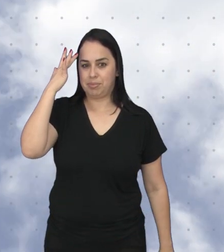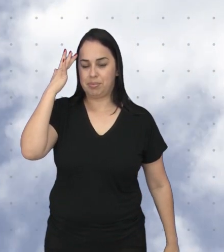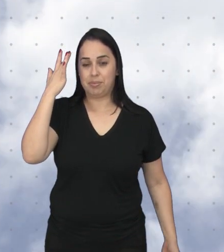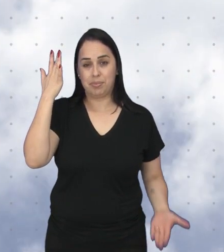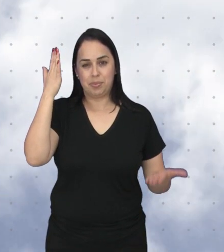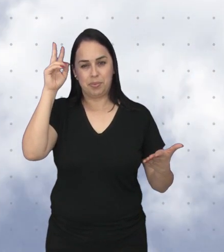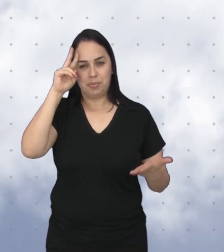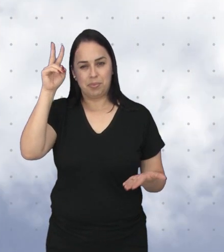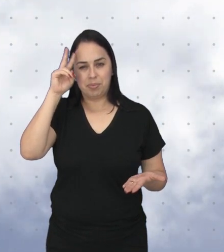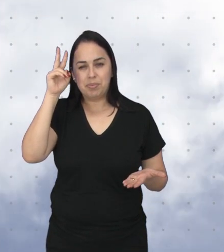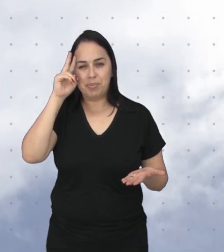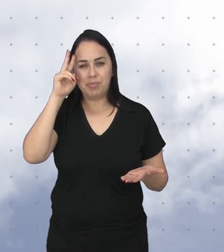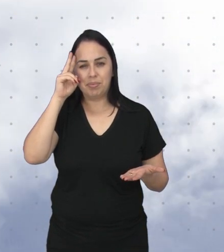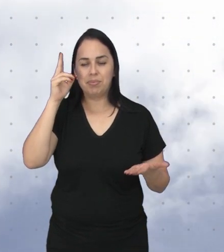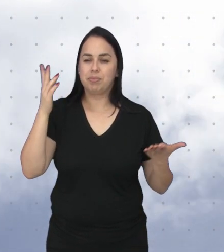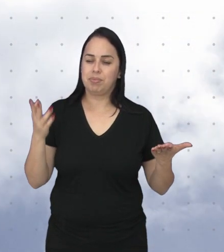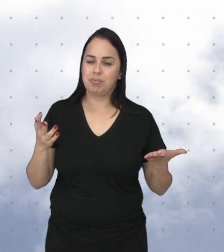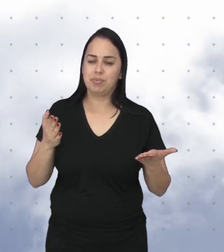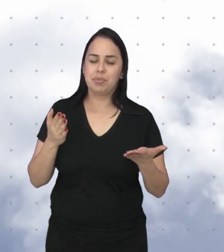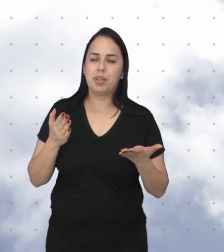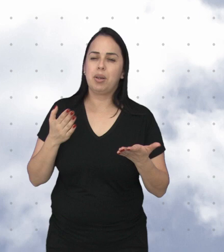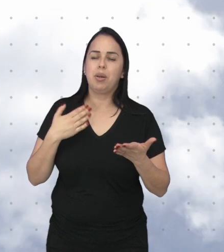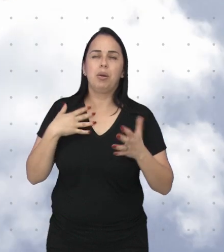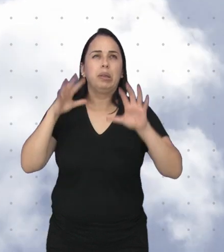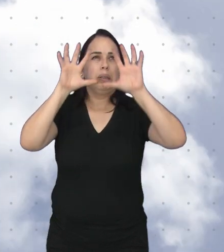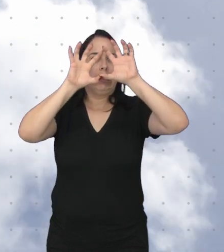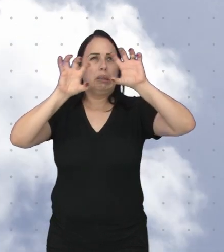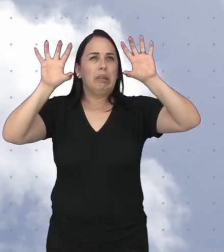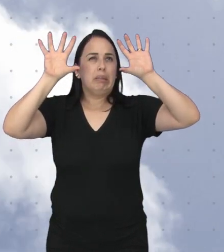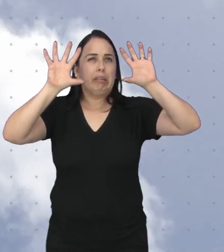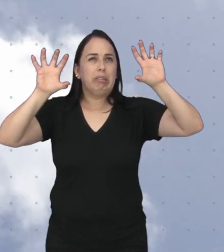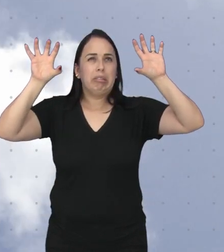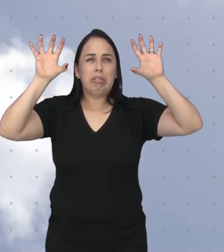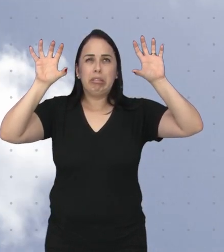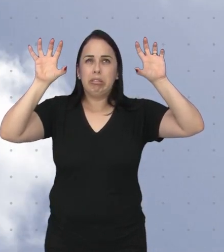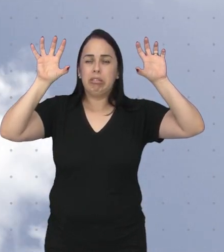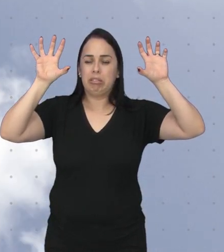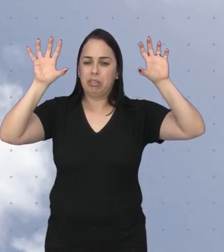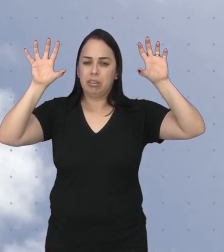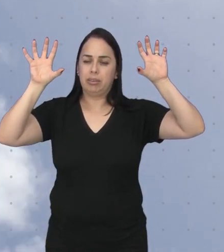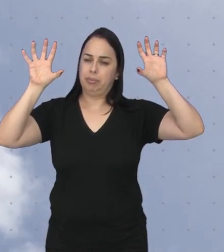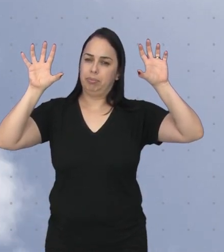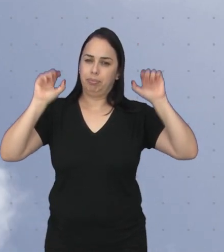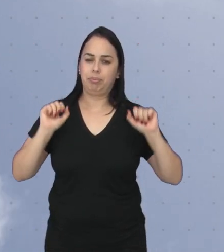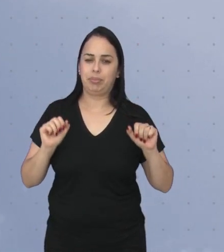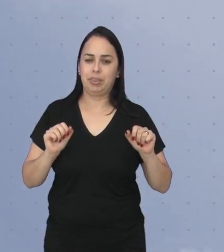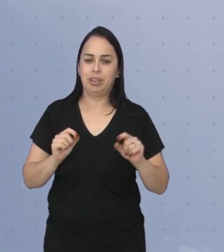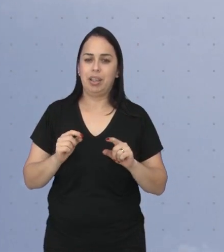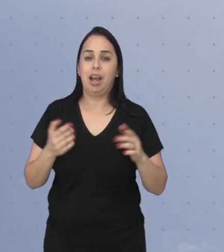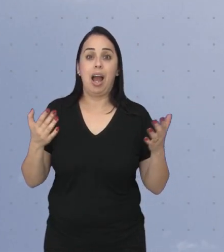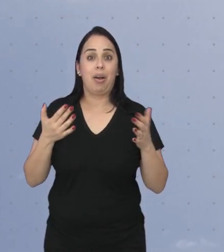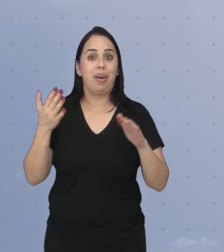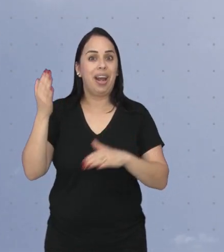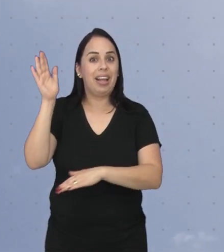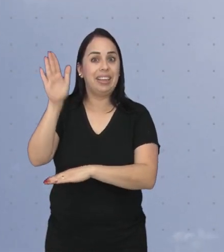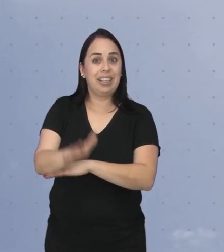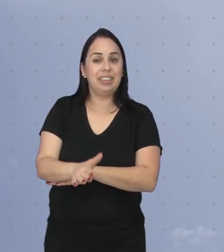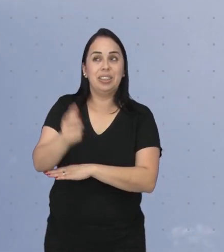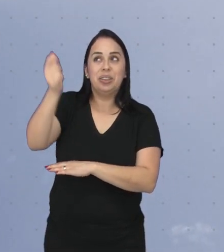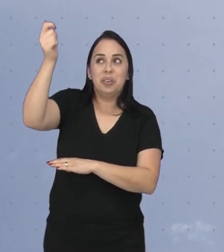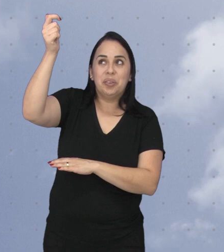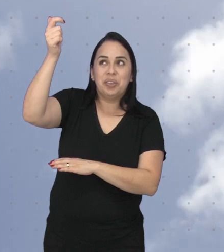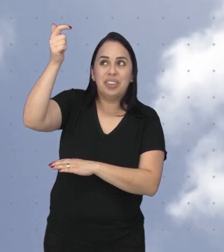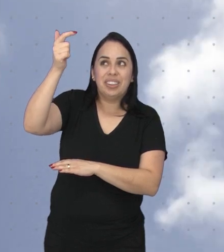amanhã desta terça-feira após Feriado começou cinza com forte nevoeiro na maior parte das regiões agora